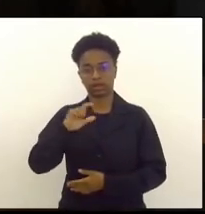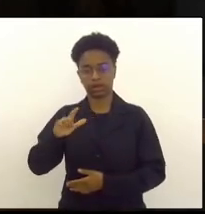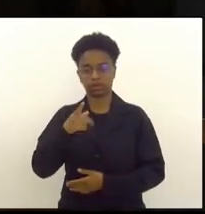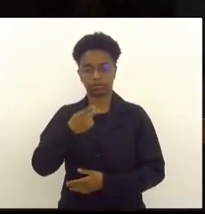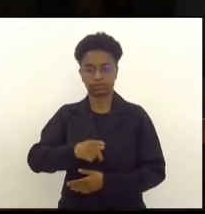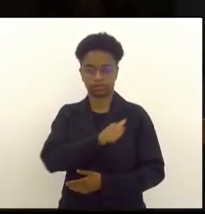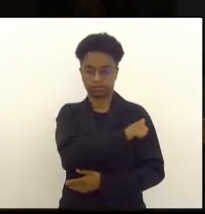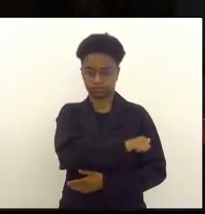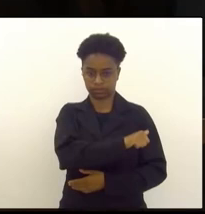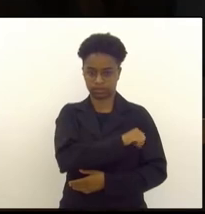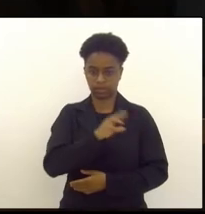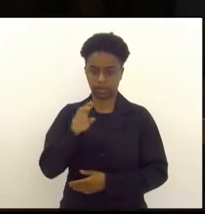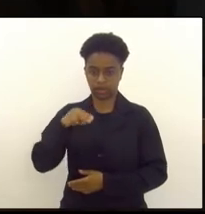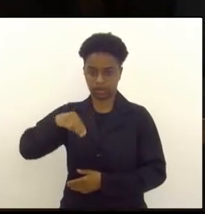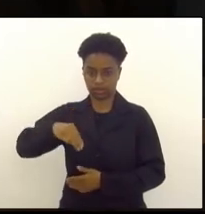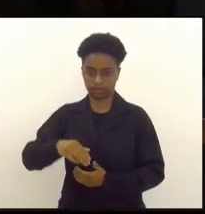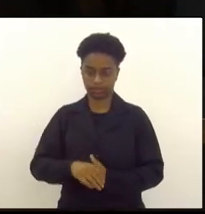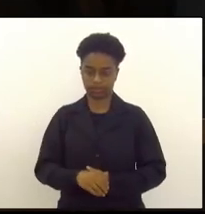DRM.